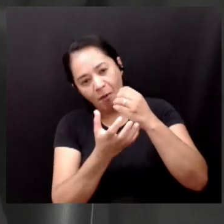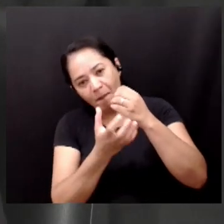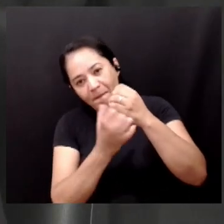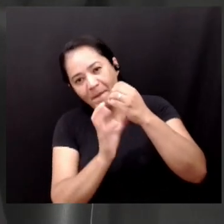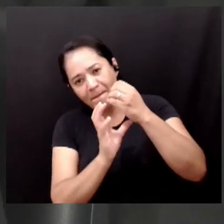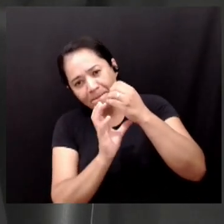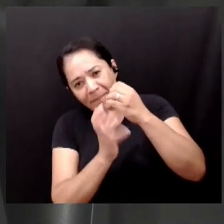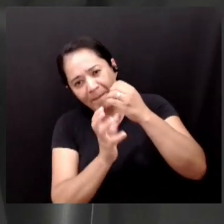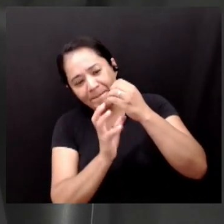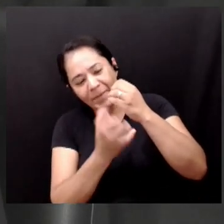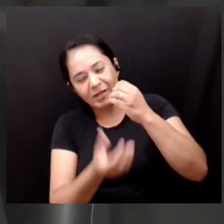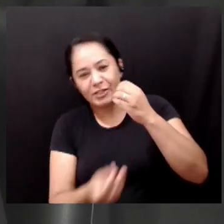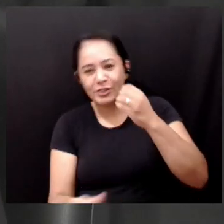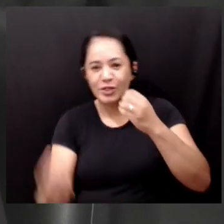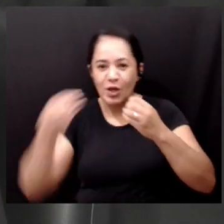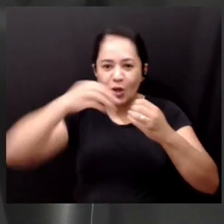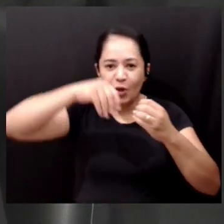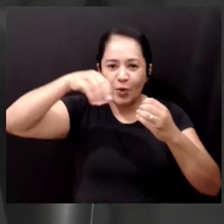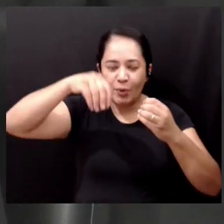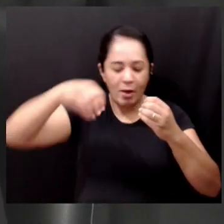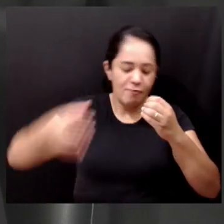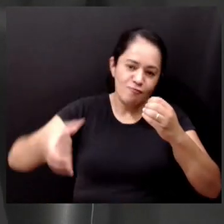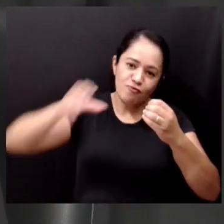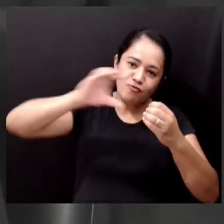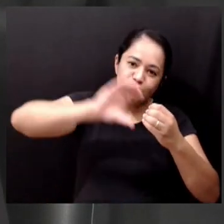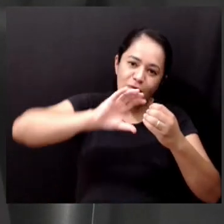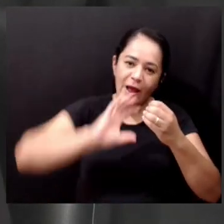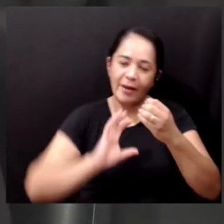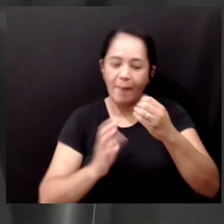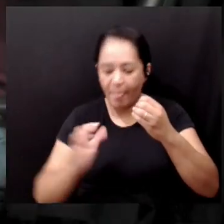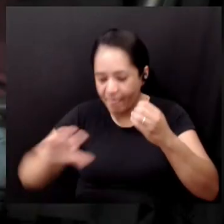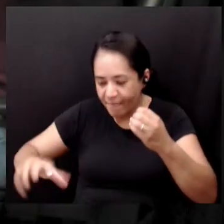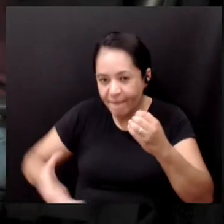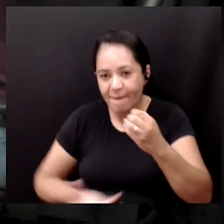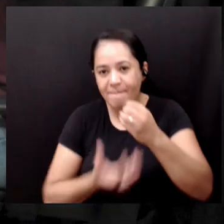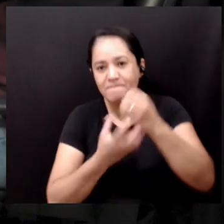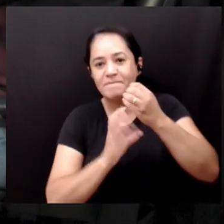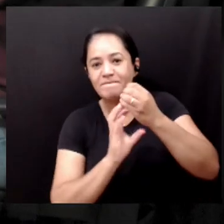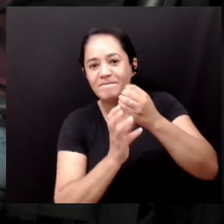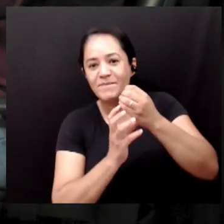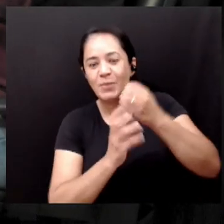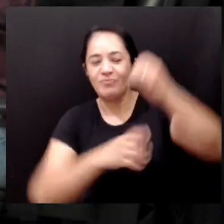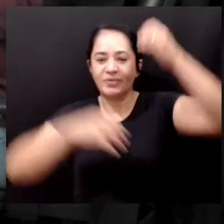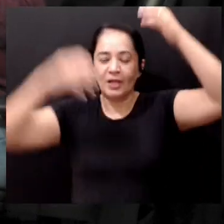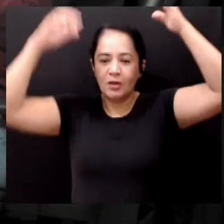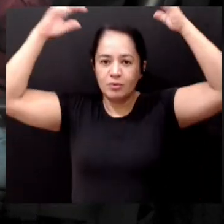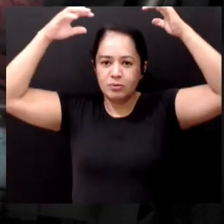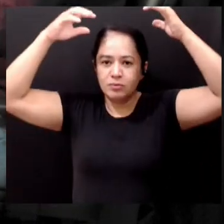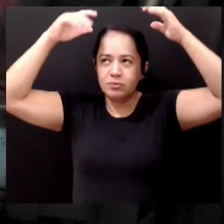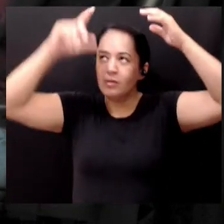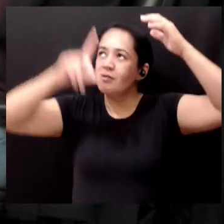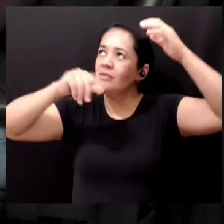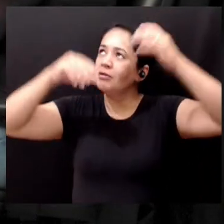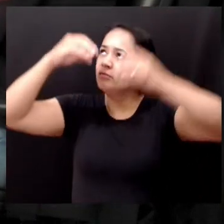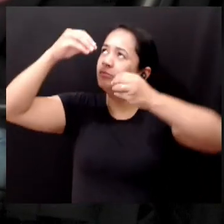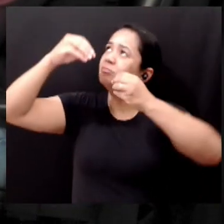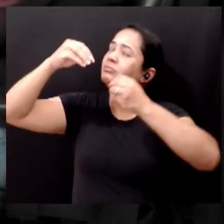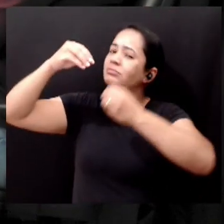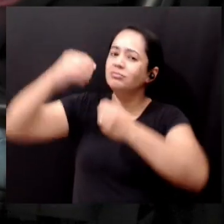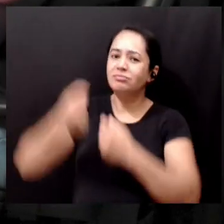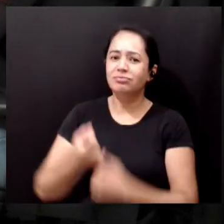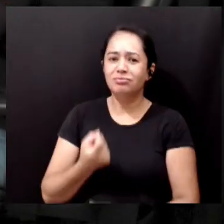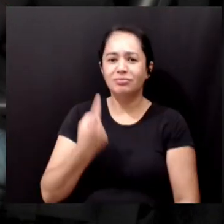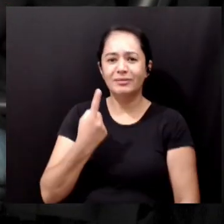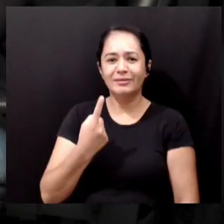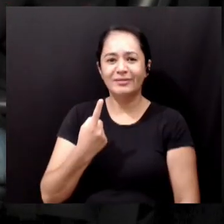lá, jogava o pó, fechava o chuveiro. E convenceu o primo na viagem. Aí na hora que liga, Daí na hora que